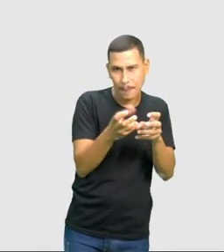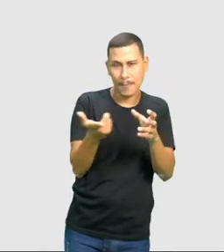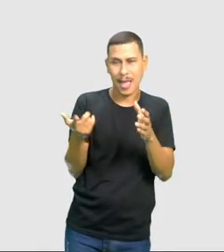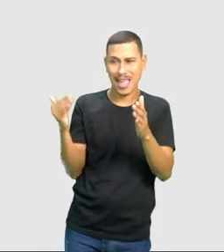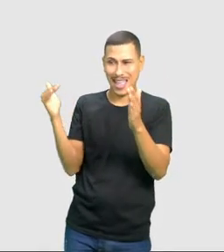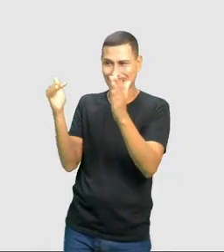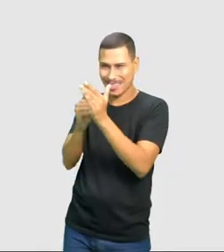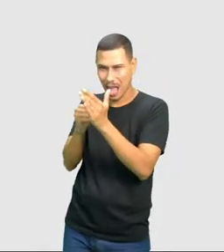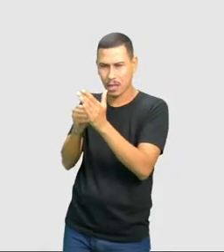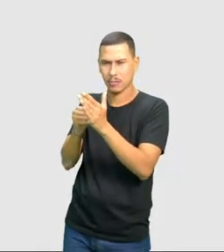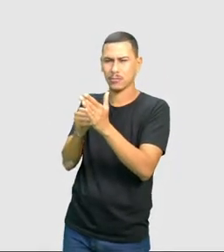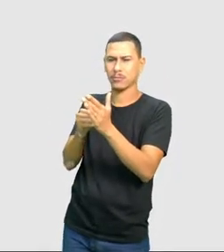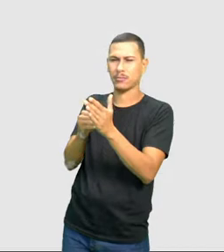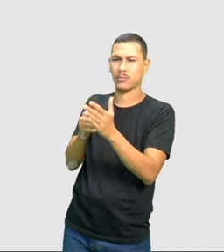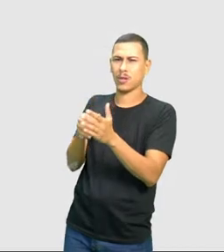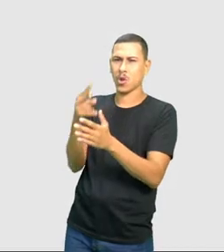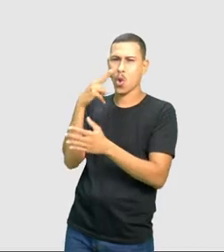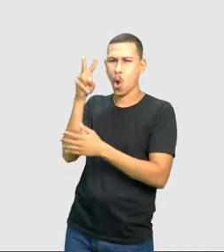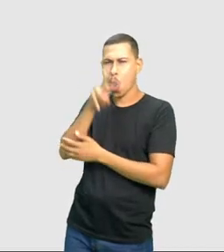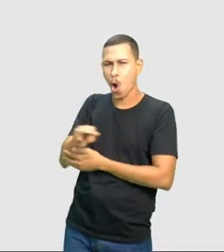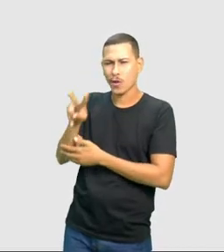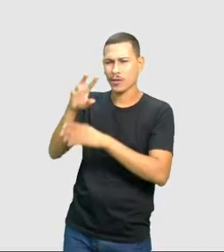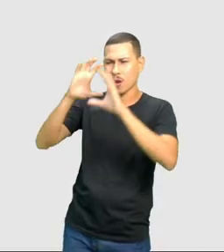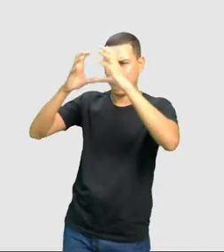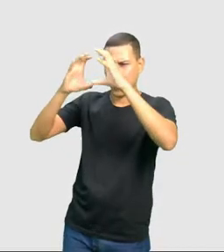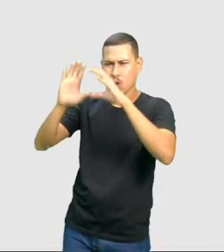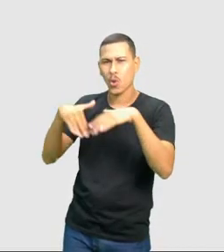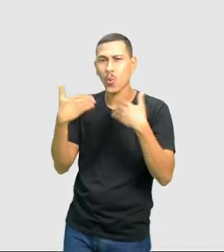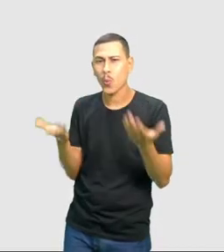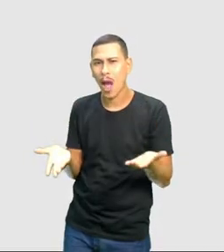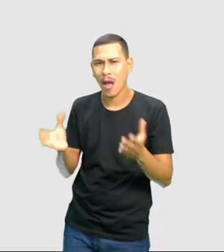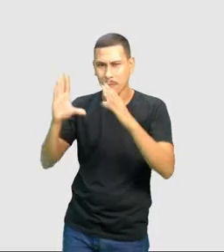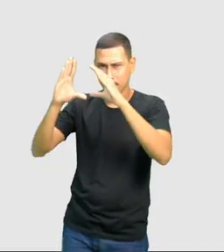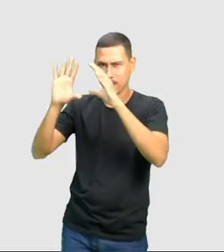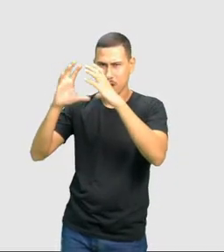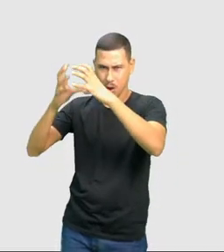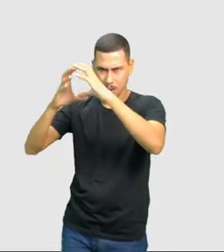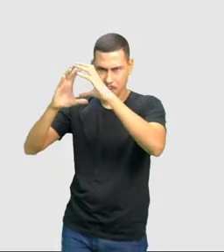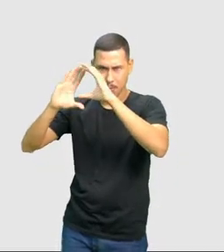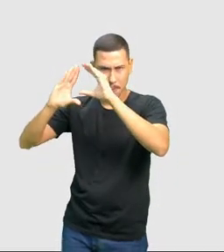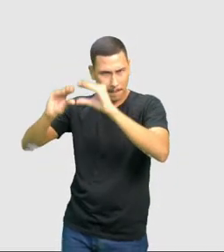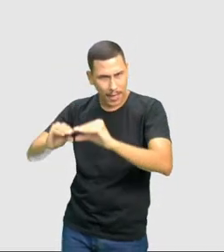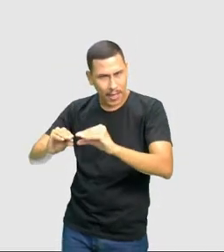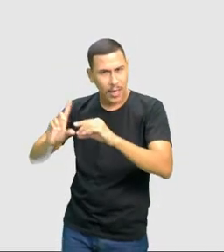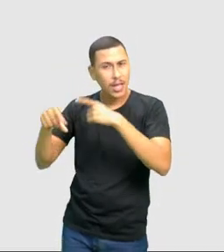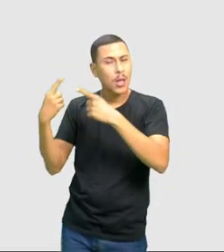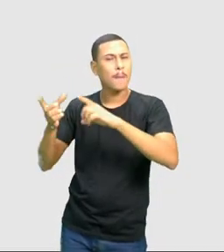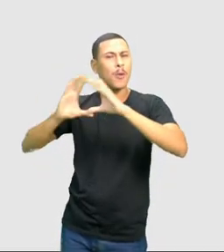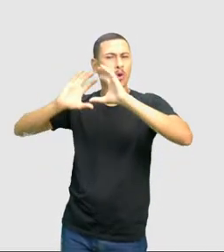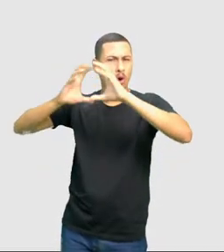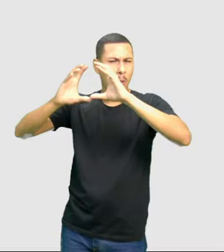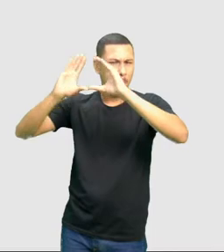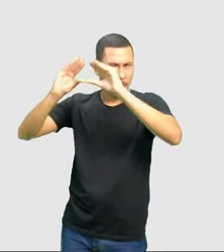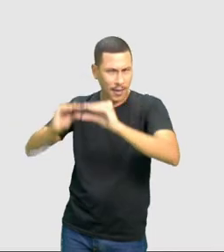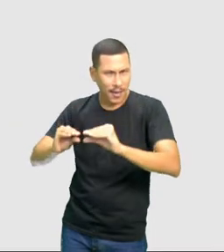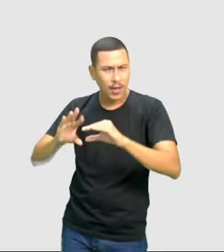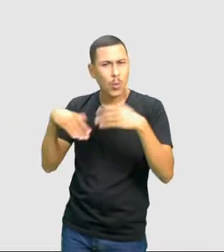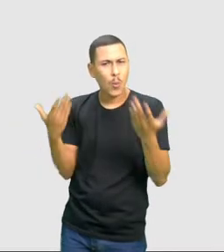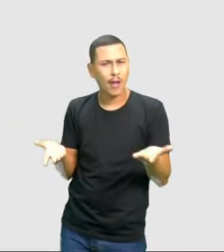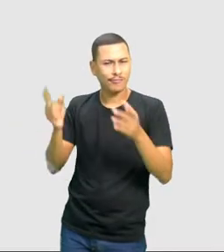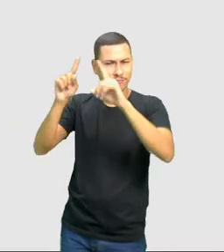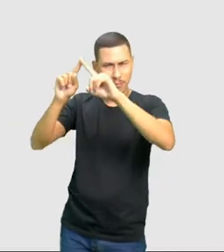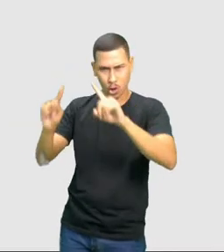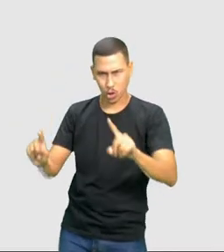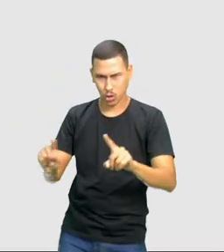início, que depois da vermelha vem que bola? A bola pequena, depois da bola pequena vem o